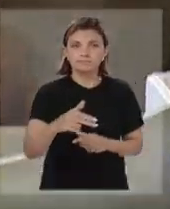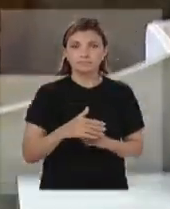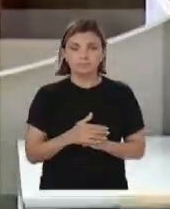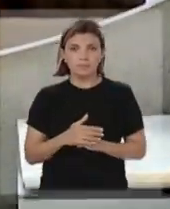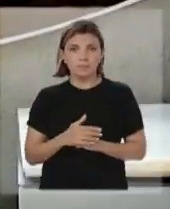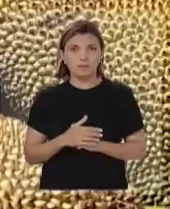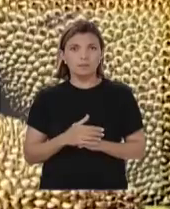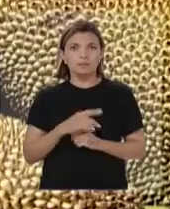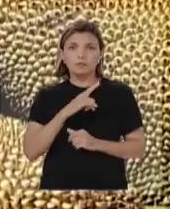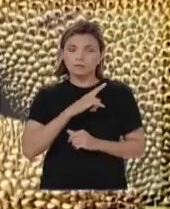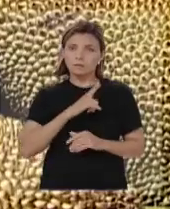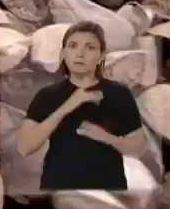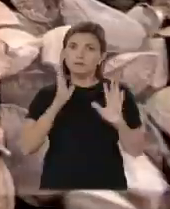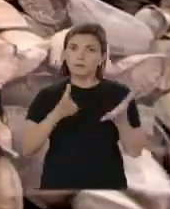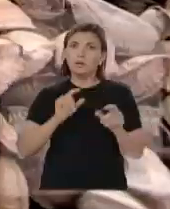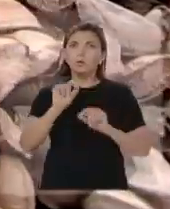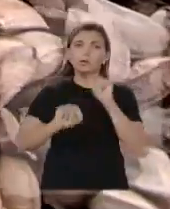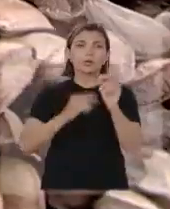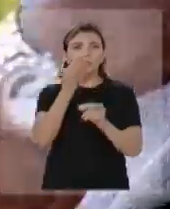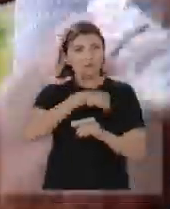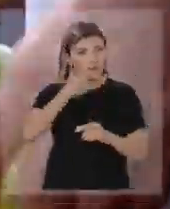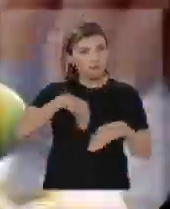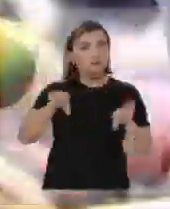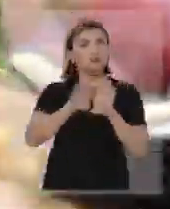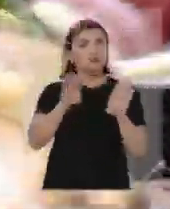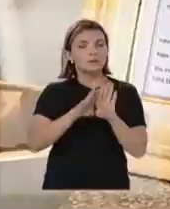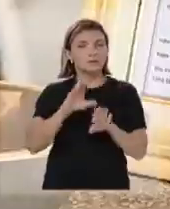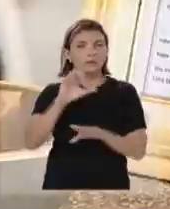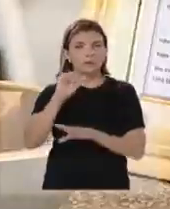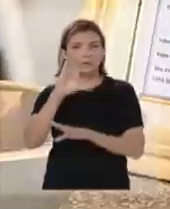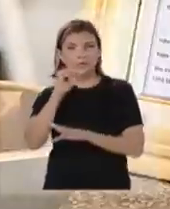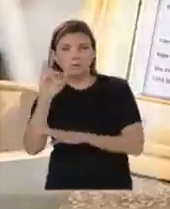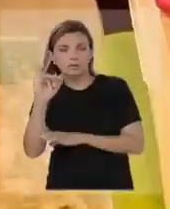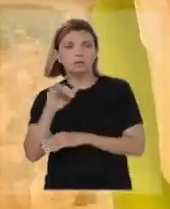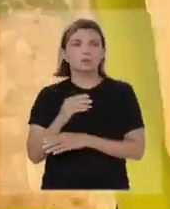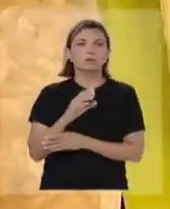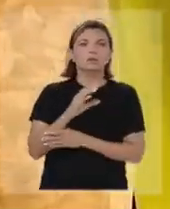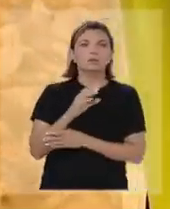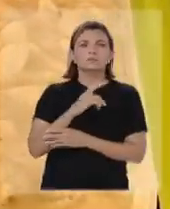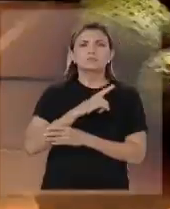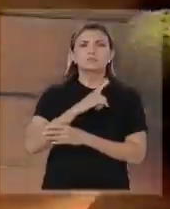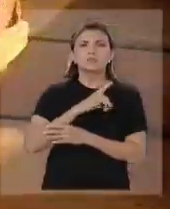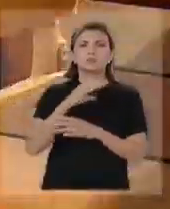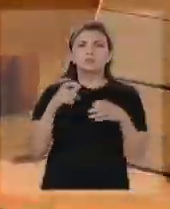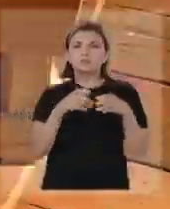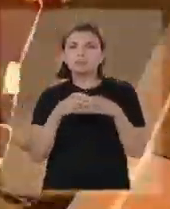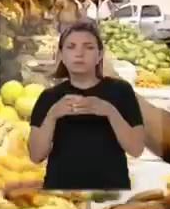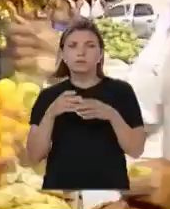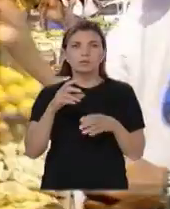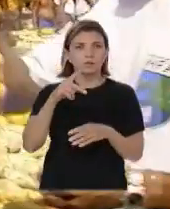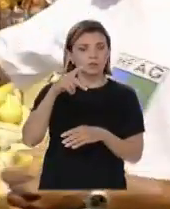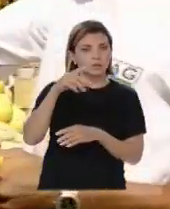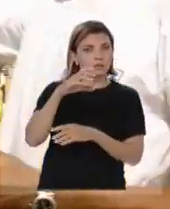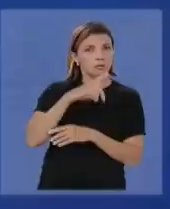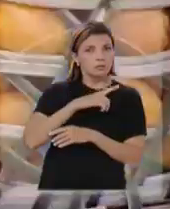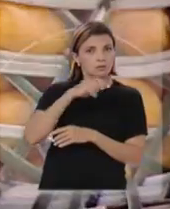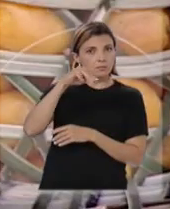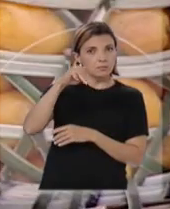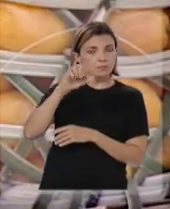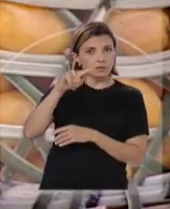outros. Não é menor a diversidade de frutas: açaí, cupuaçu, graviola,